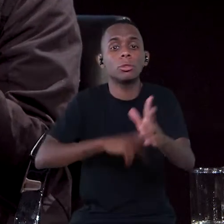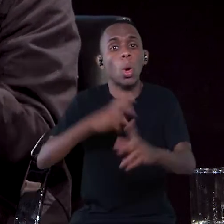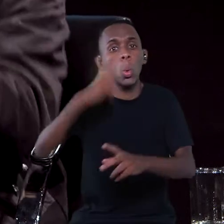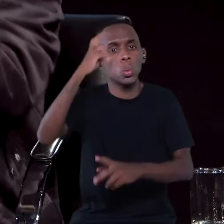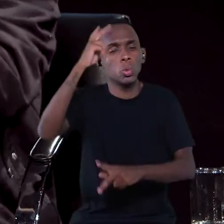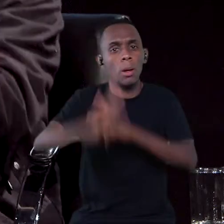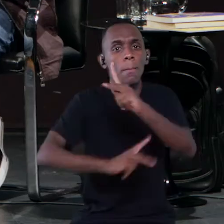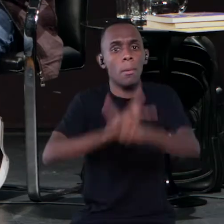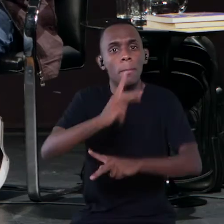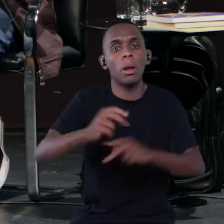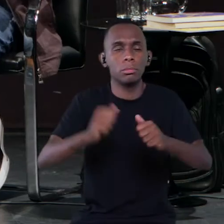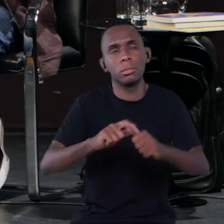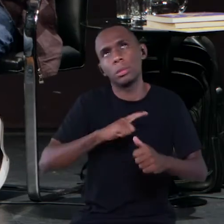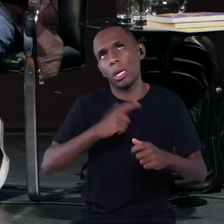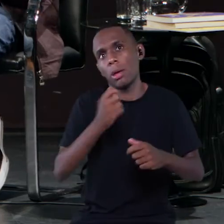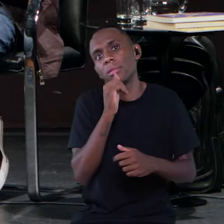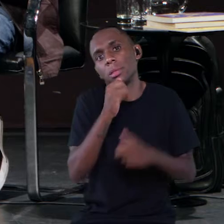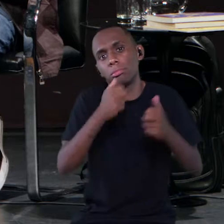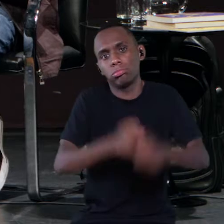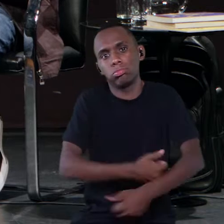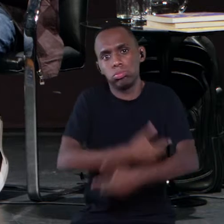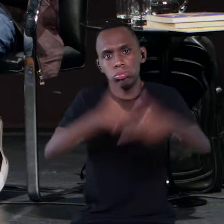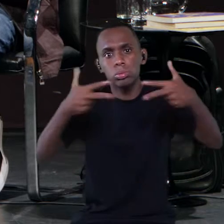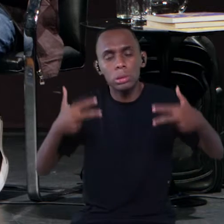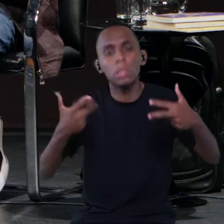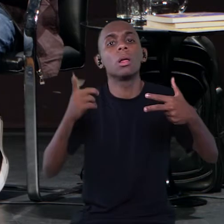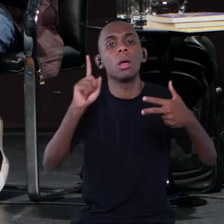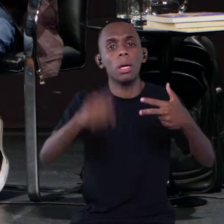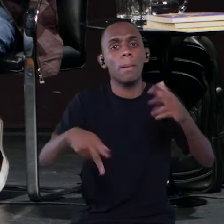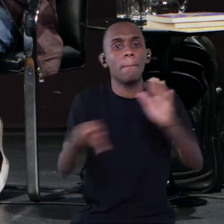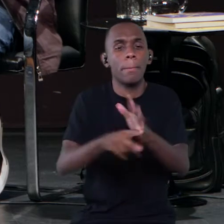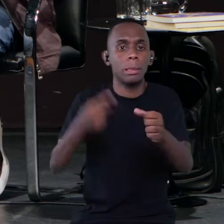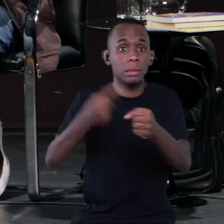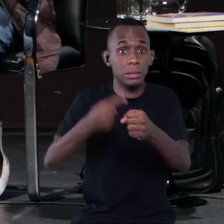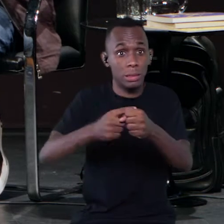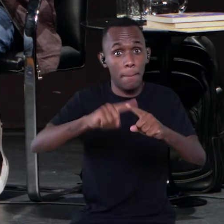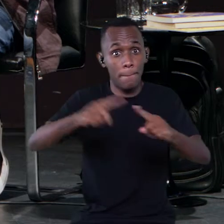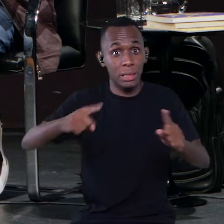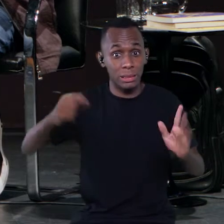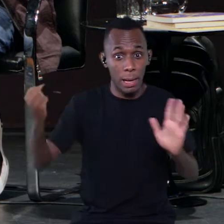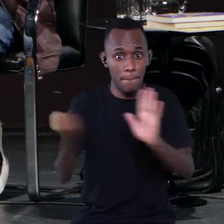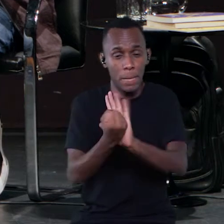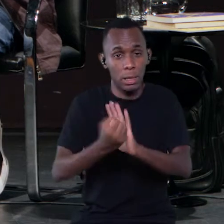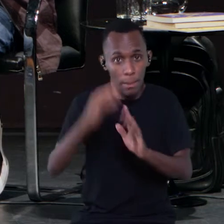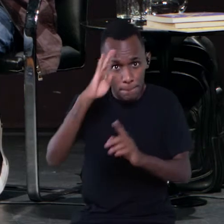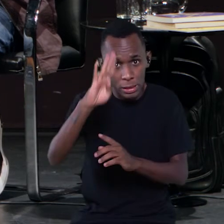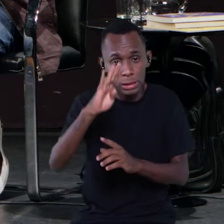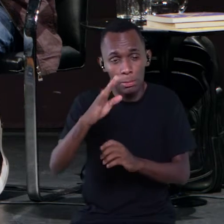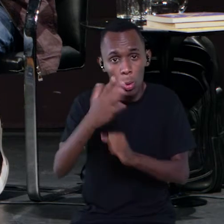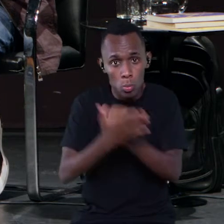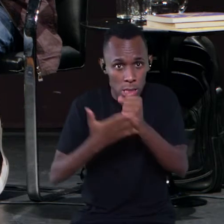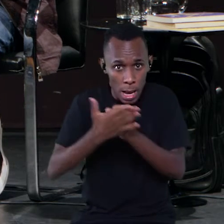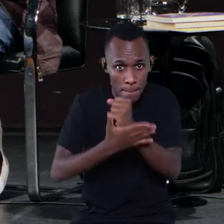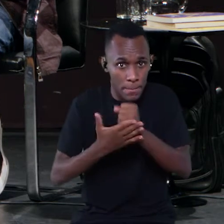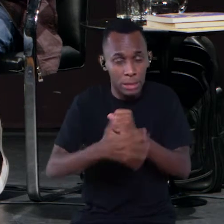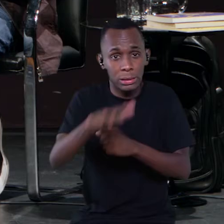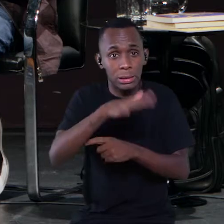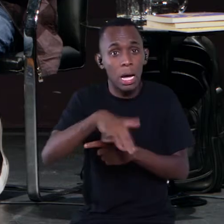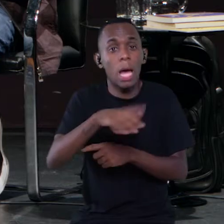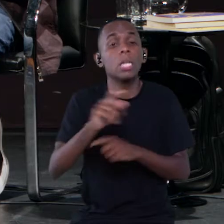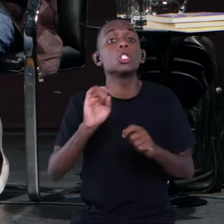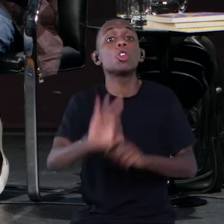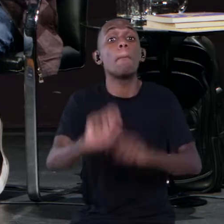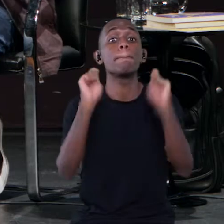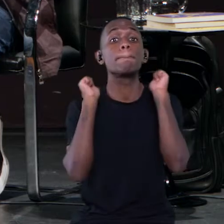orais. A gente fala muito no Islã, que é o mais visível porque é urbano, mas a legitimação teórica desse campo de pensamento poético só